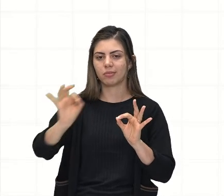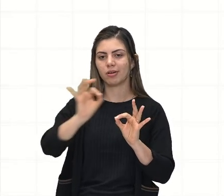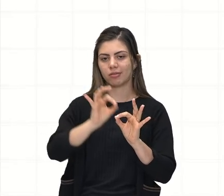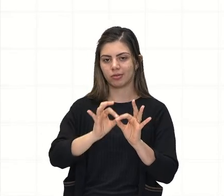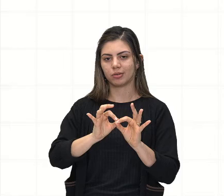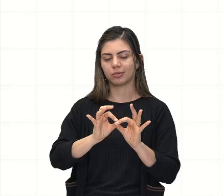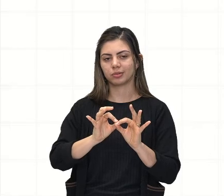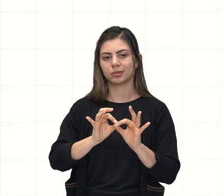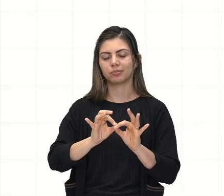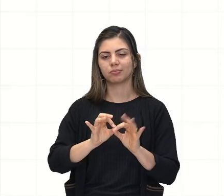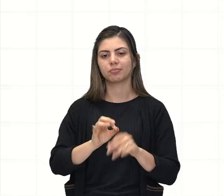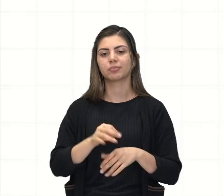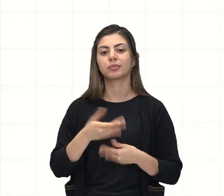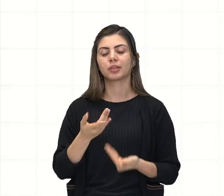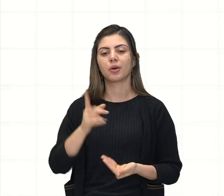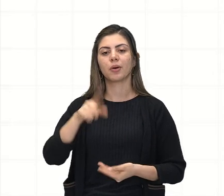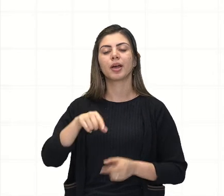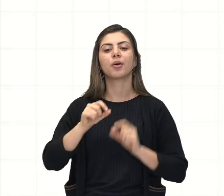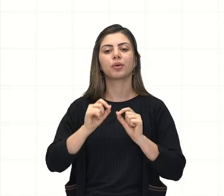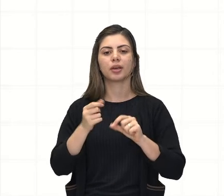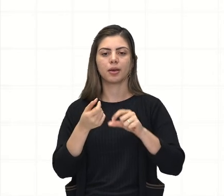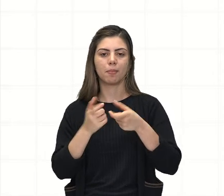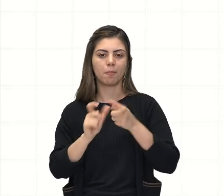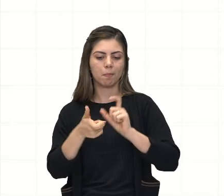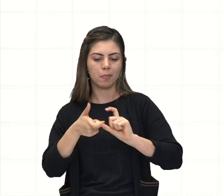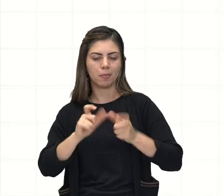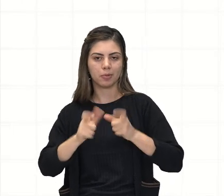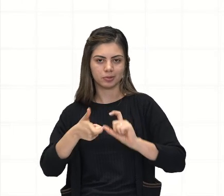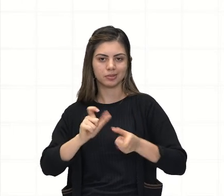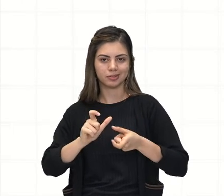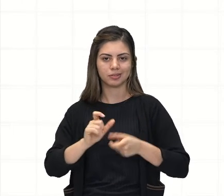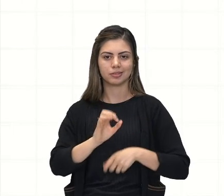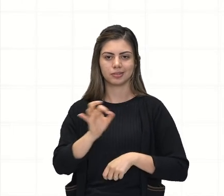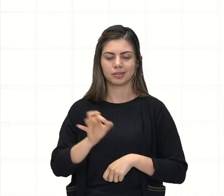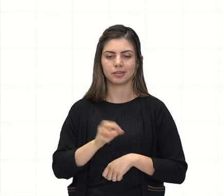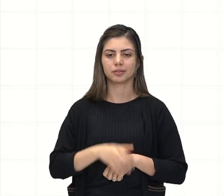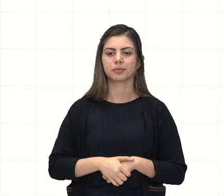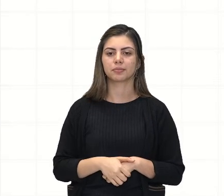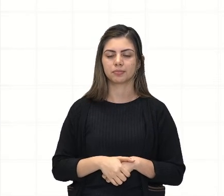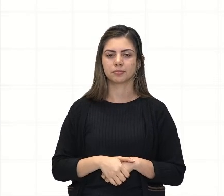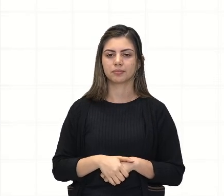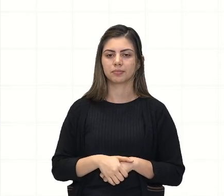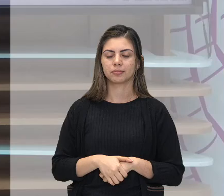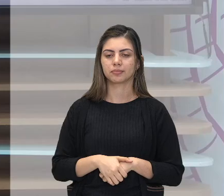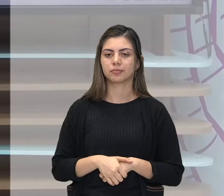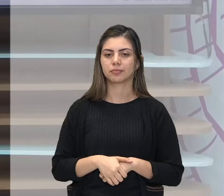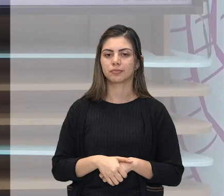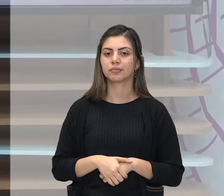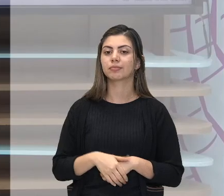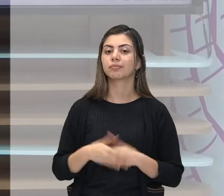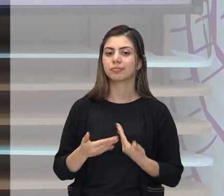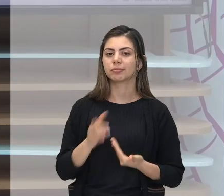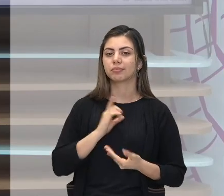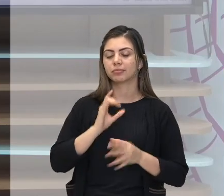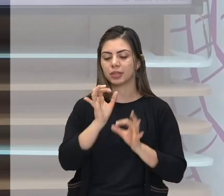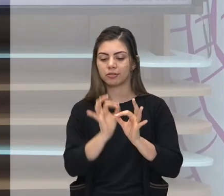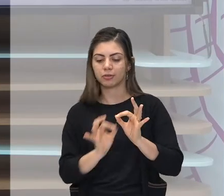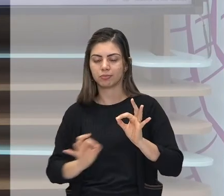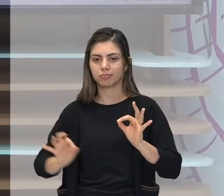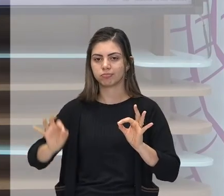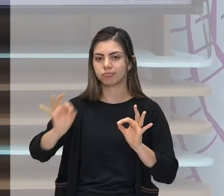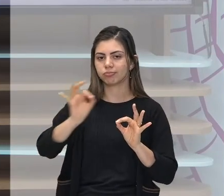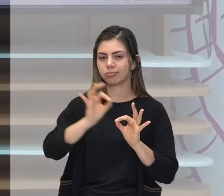uma rotação. Olha aqui comigo, né? Nós tivemos aqui uma rotação.